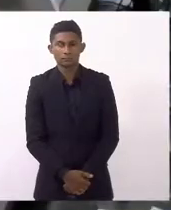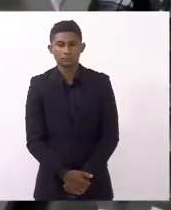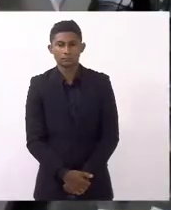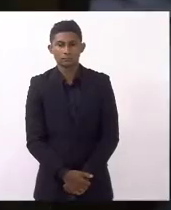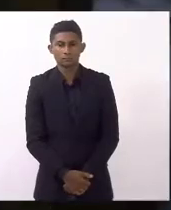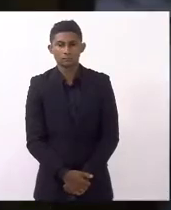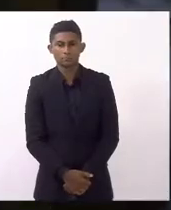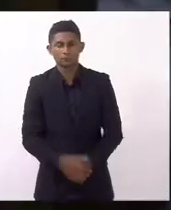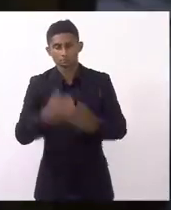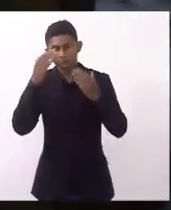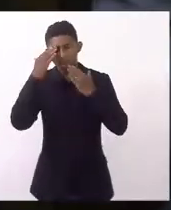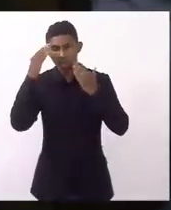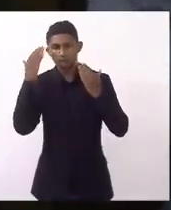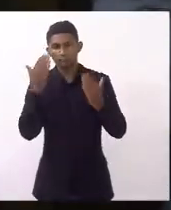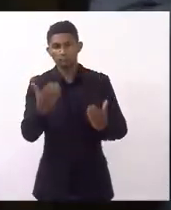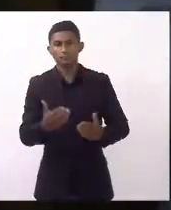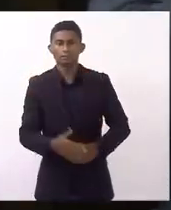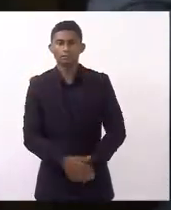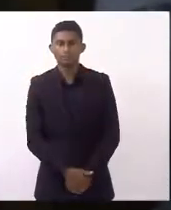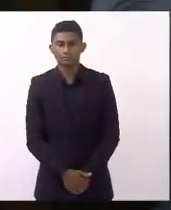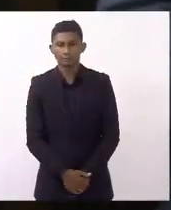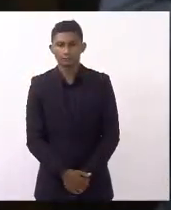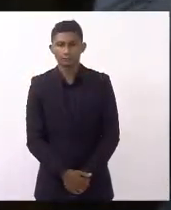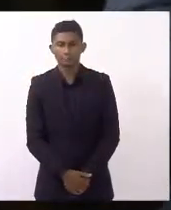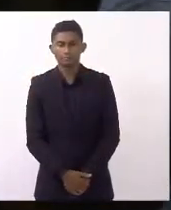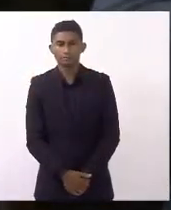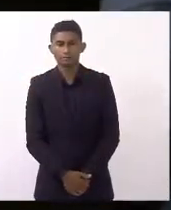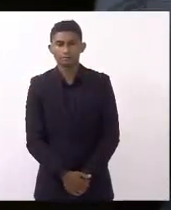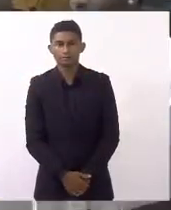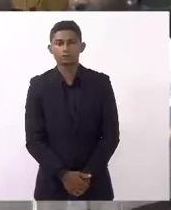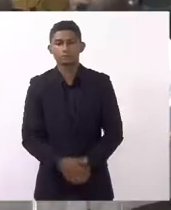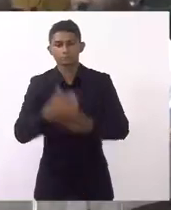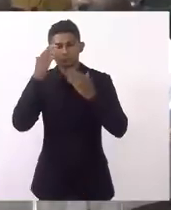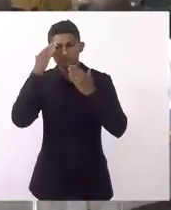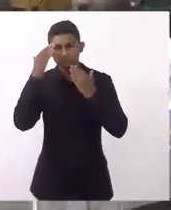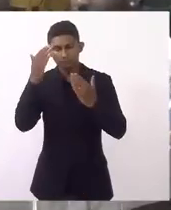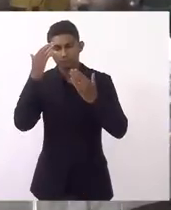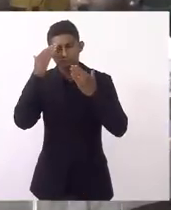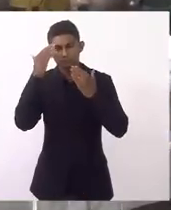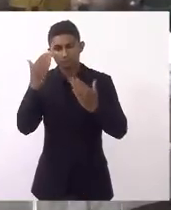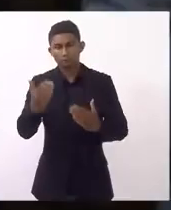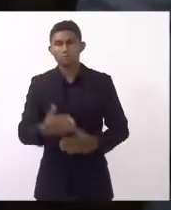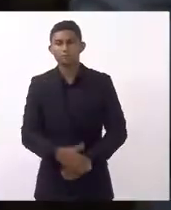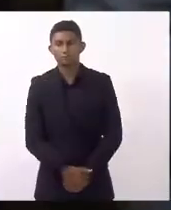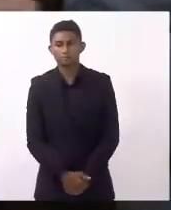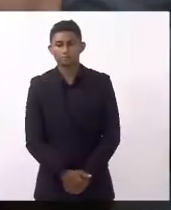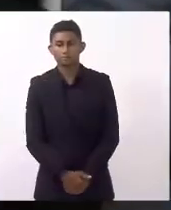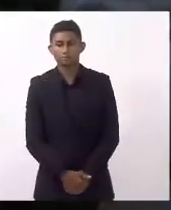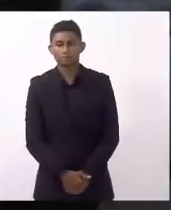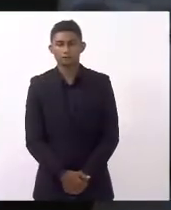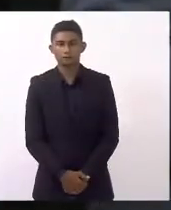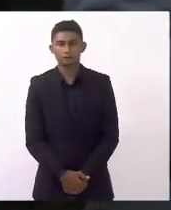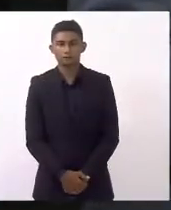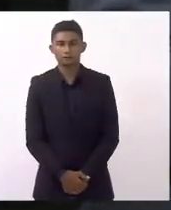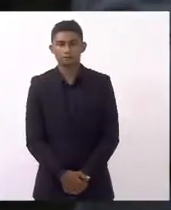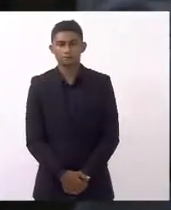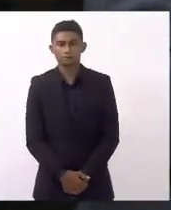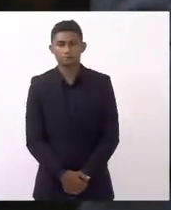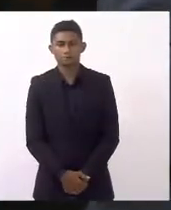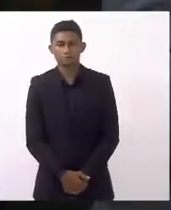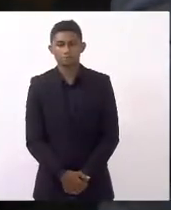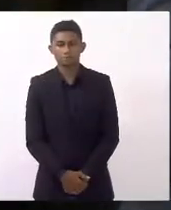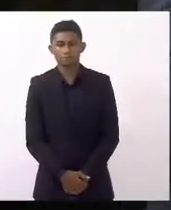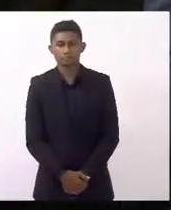Muito obrigado o carregado carregado não posso fazer não posso